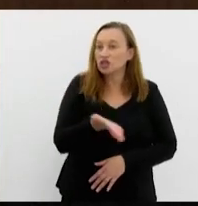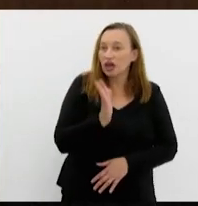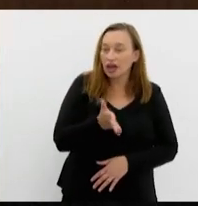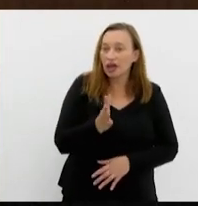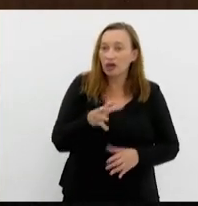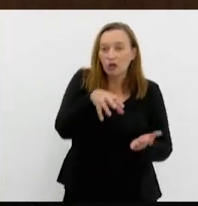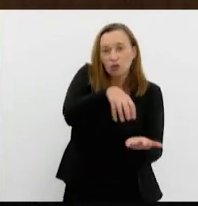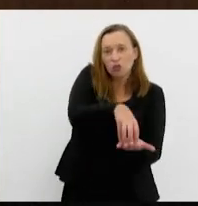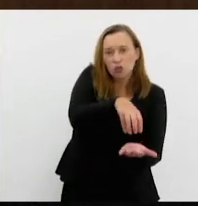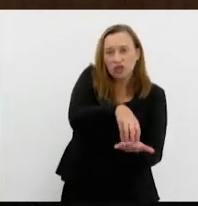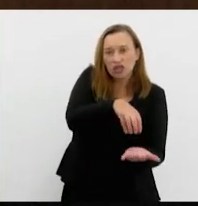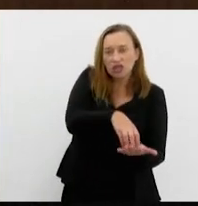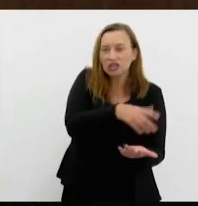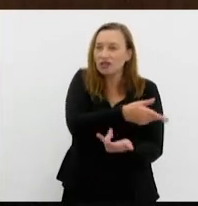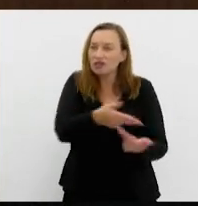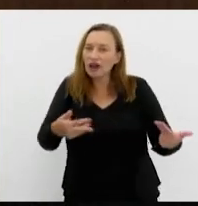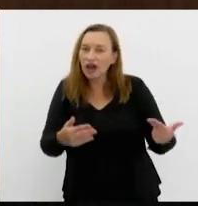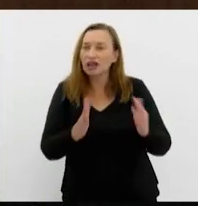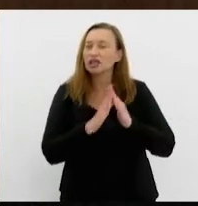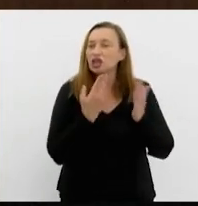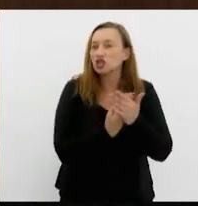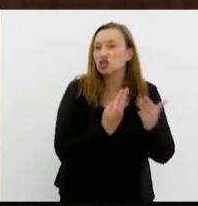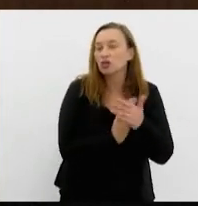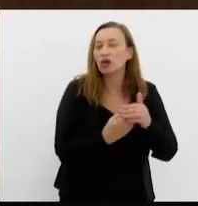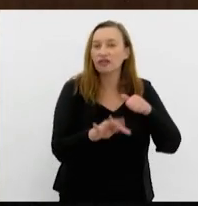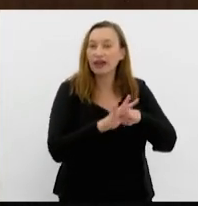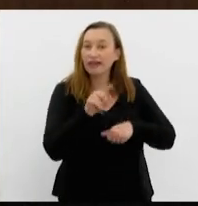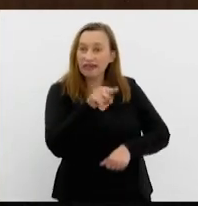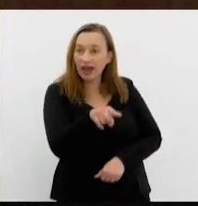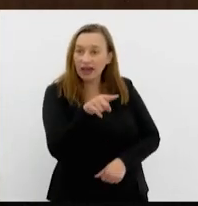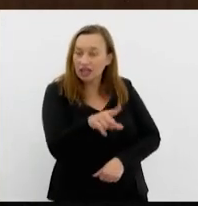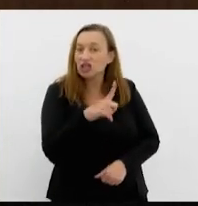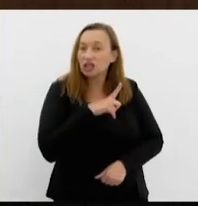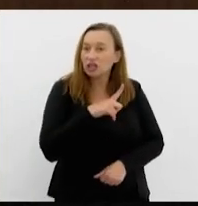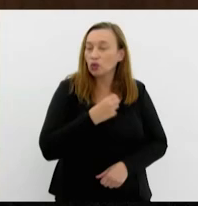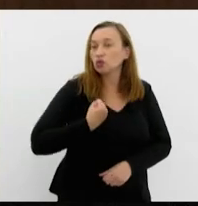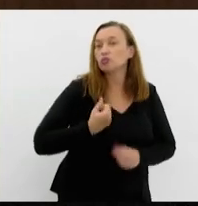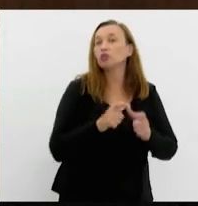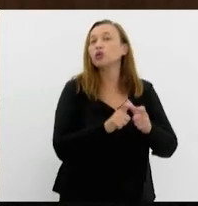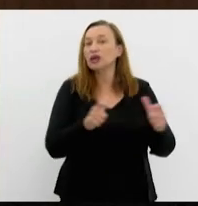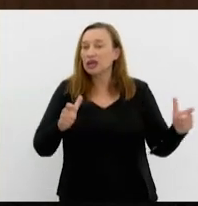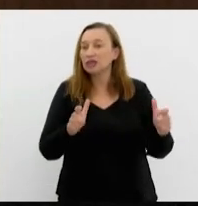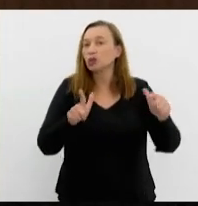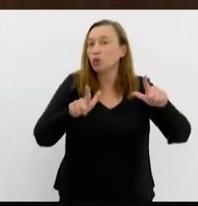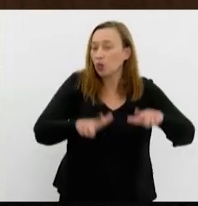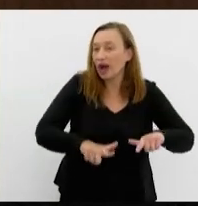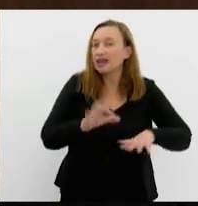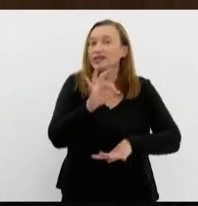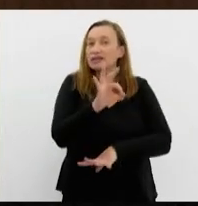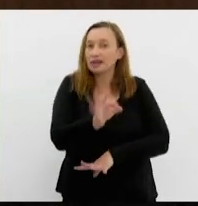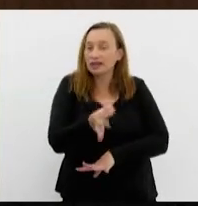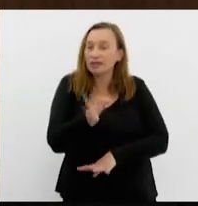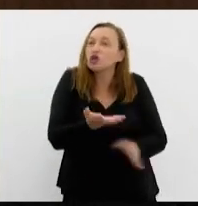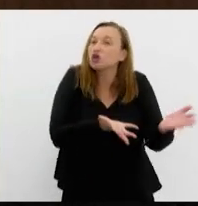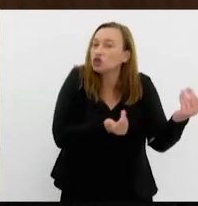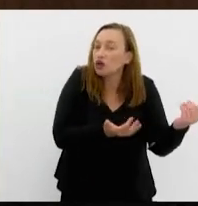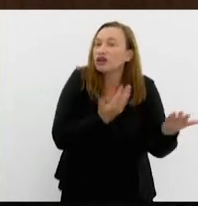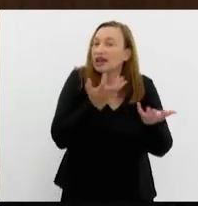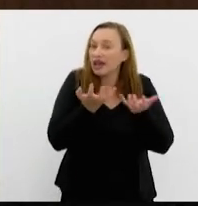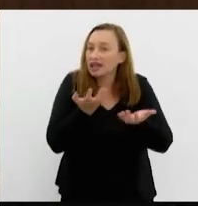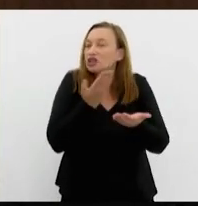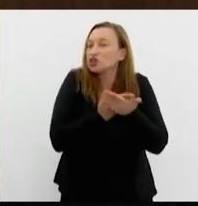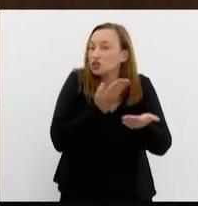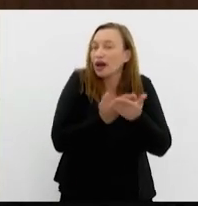ali, tem FITEC ali, então a gente já tem uma demanda grande da região e, certamente, jovens querendo estudar